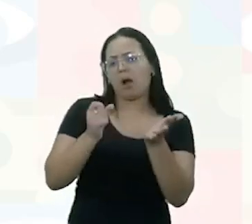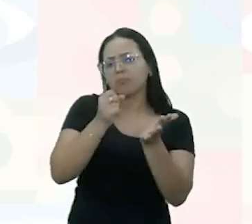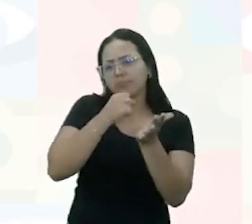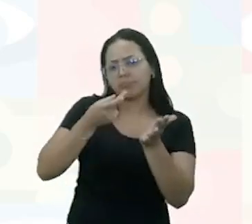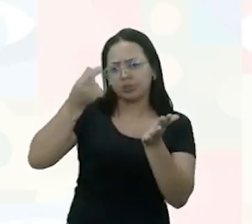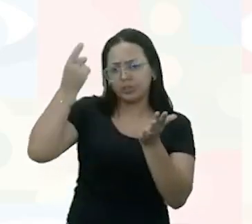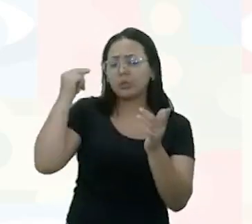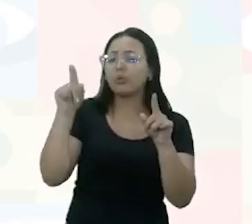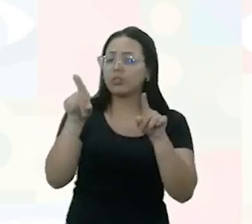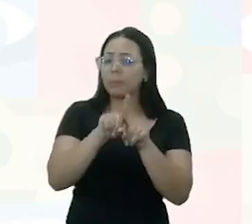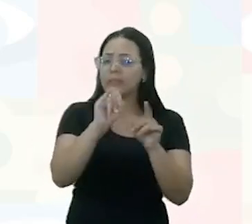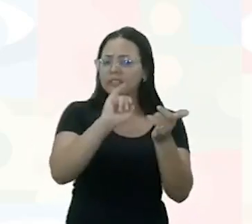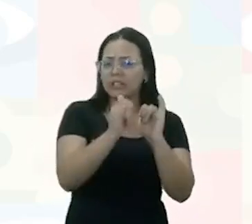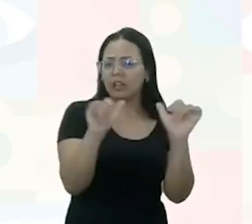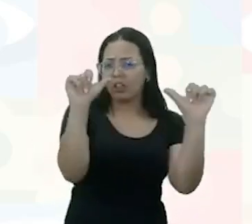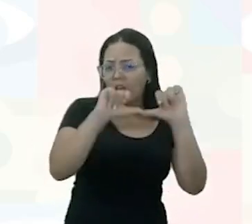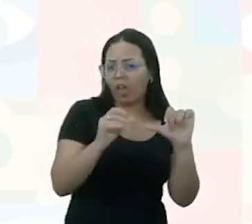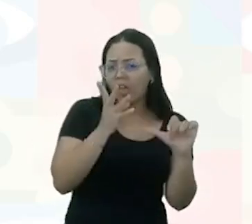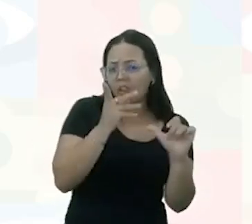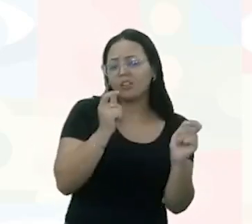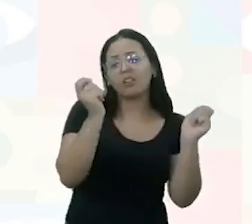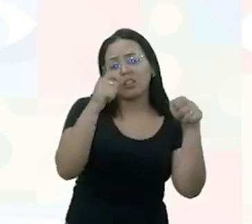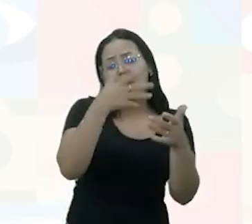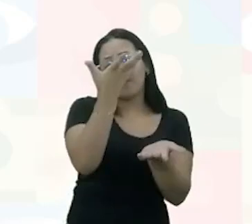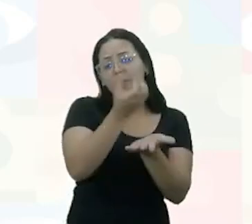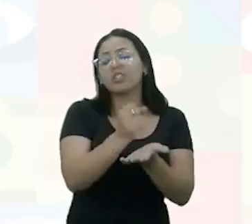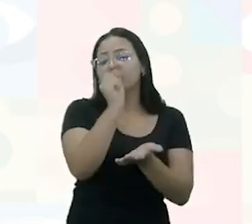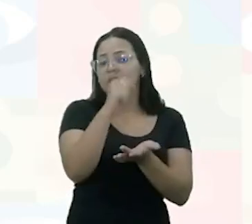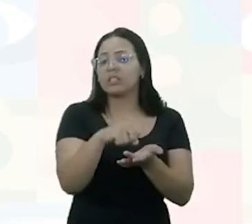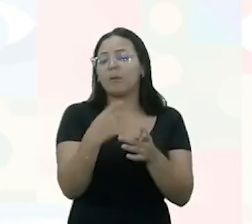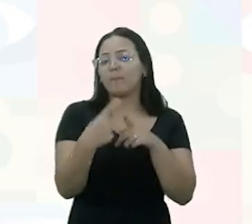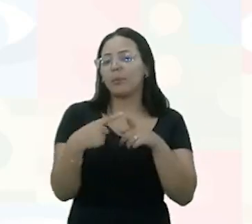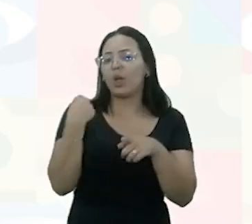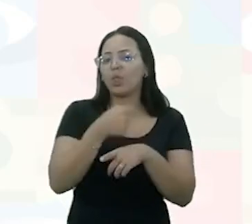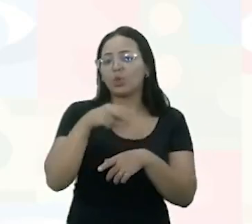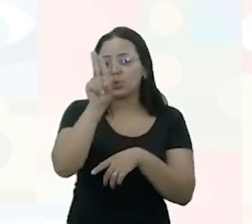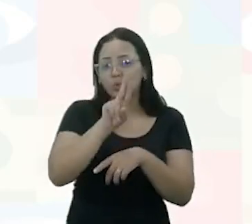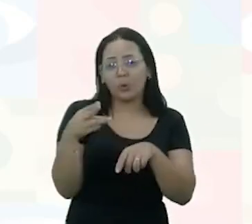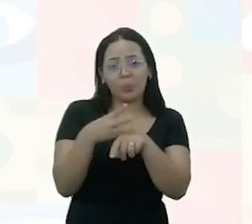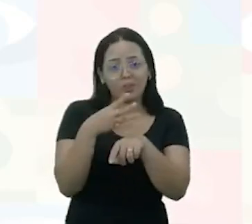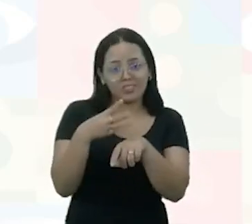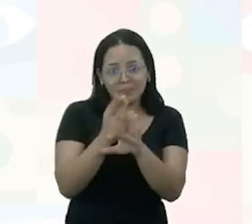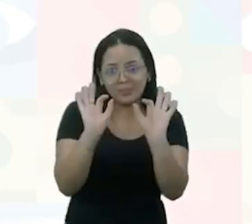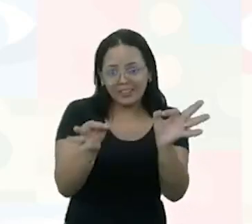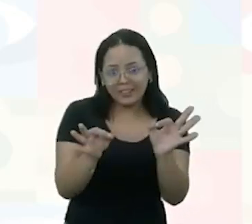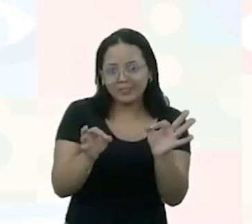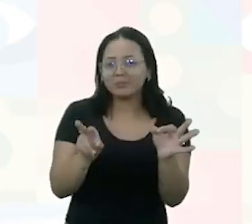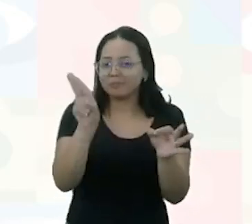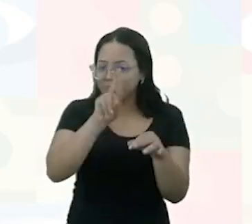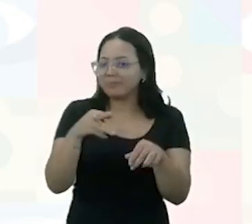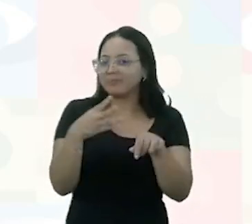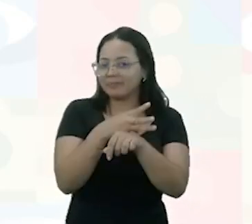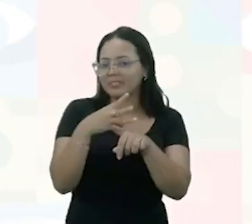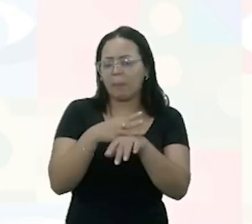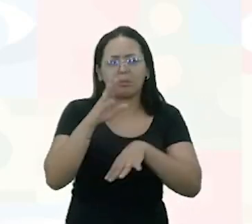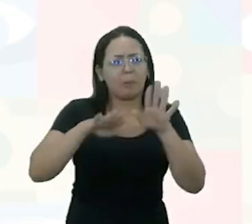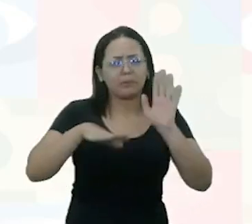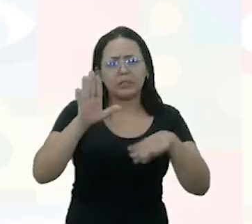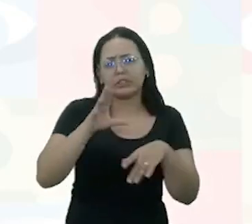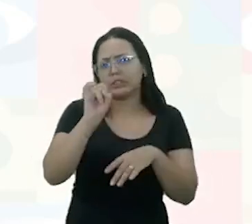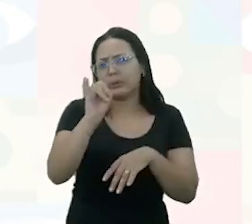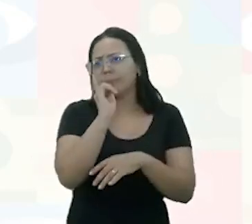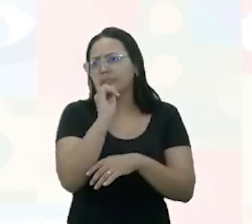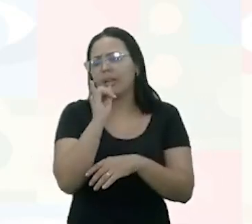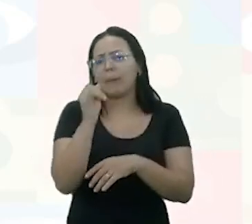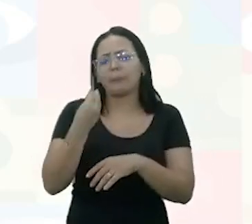Isso faz toda a diferença, você acha que não, mas faz, afinal a gente utiliza no WhatsApp, não é verdade? Independente de você, por